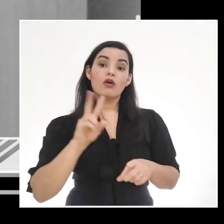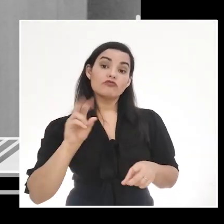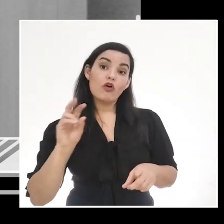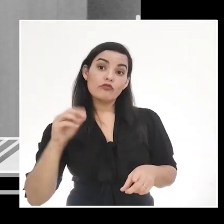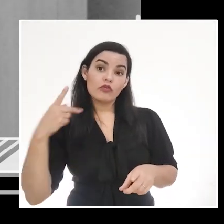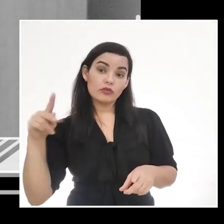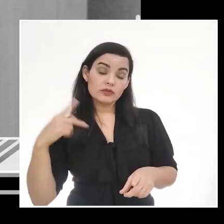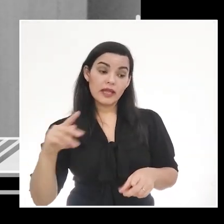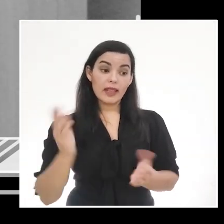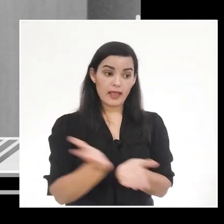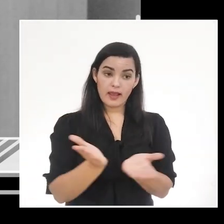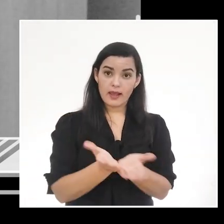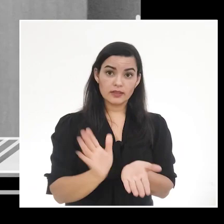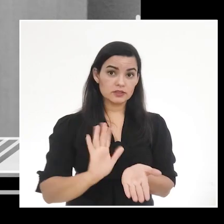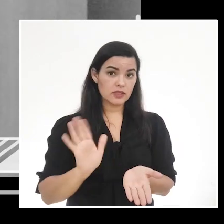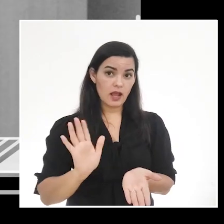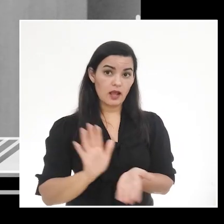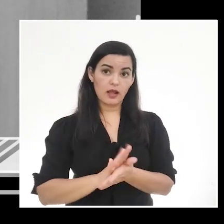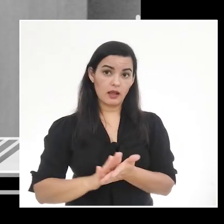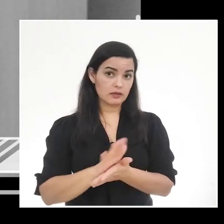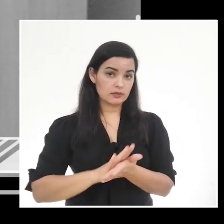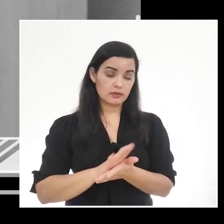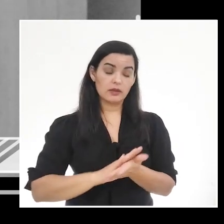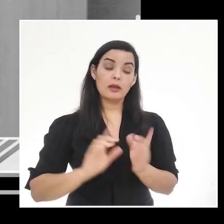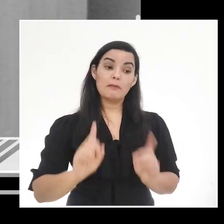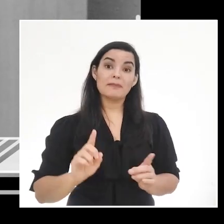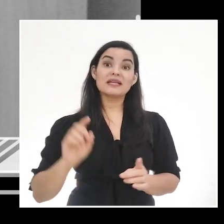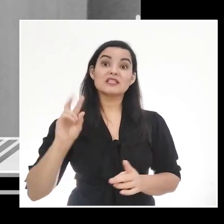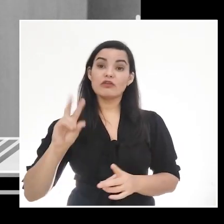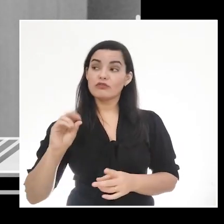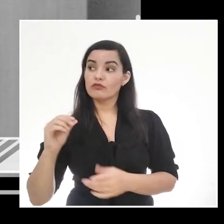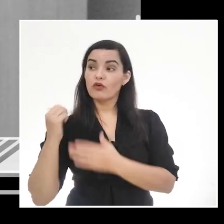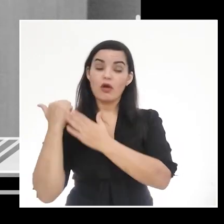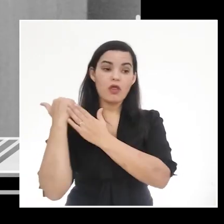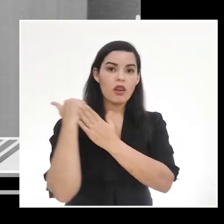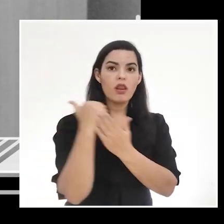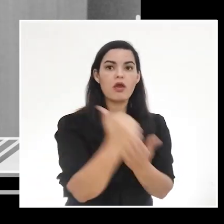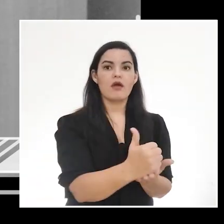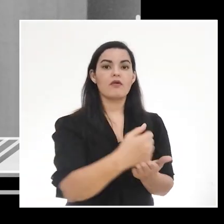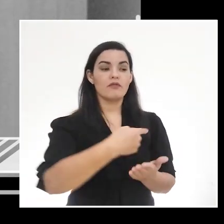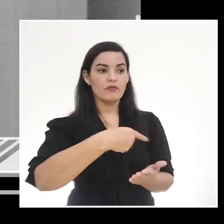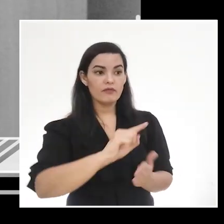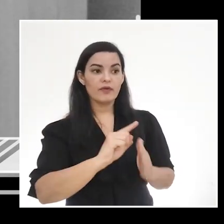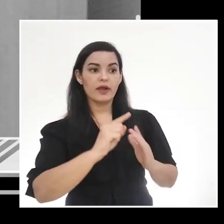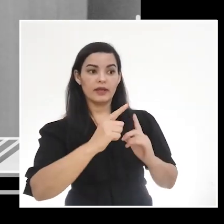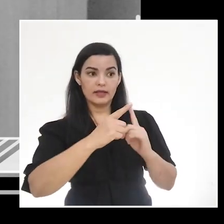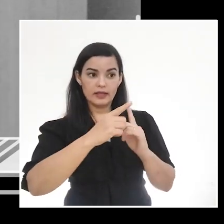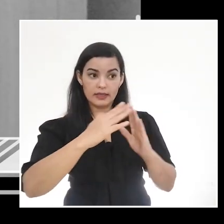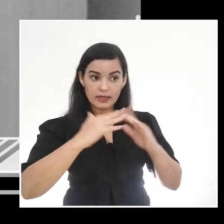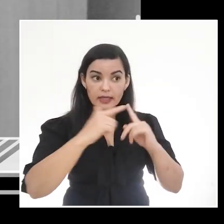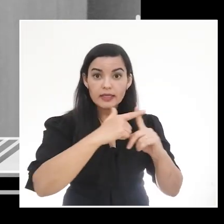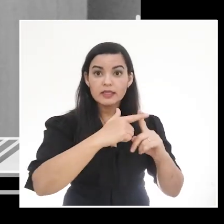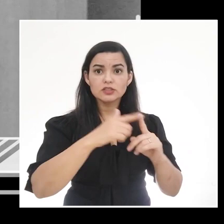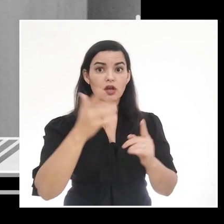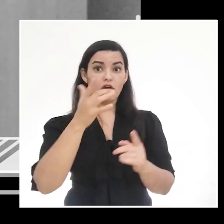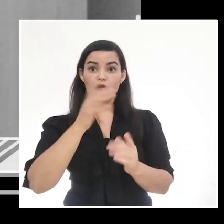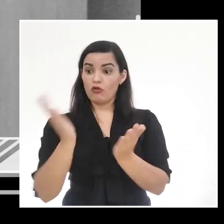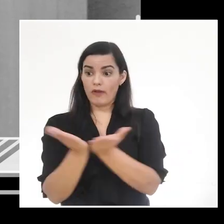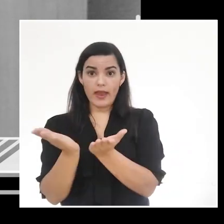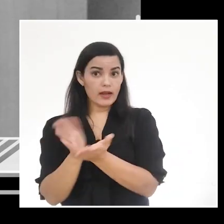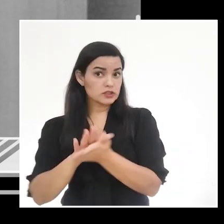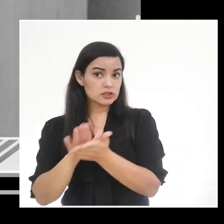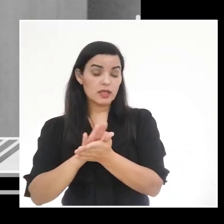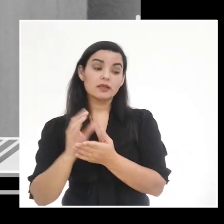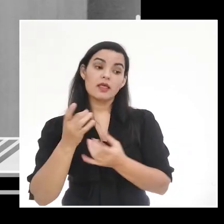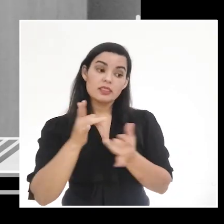crente, a avó não era uma pessoa que se importava, mas a avó levava ele para a igreja todo domingo, deixava ele lá na porta e